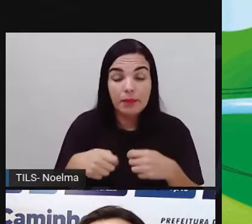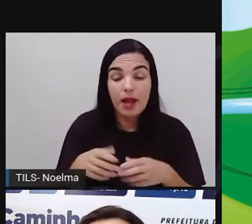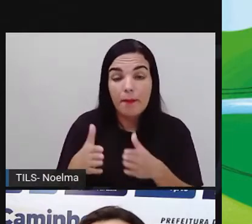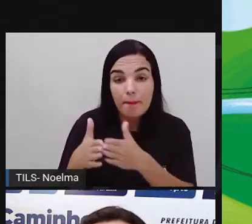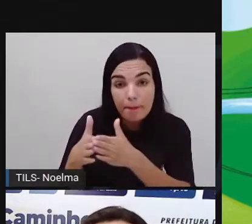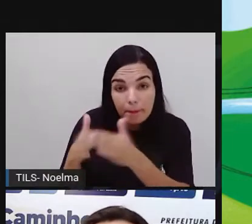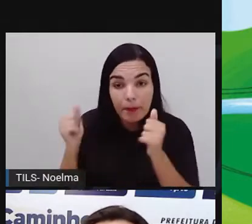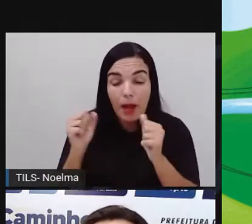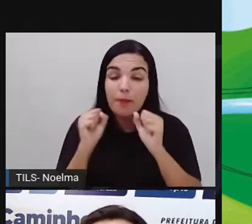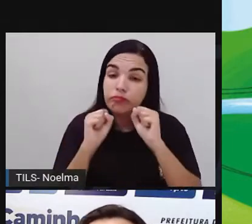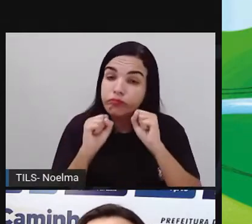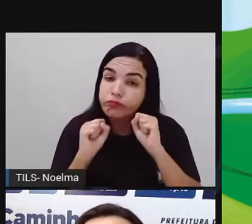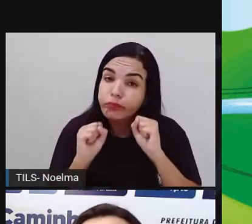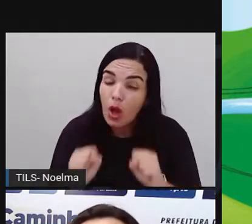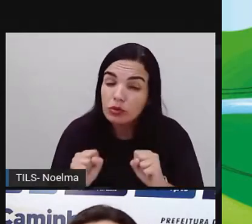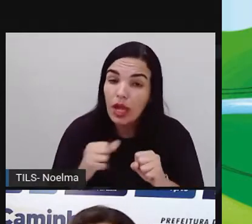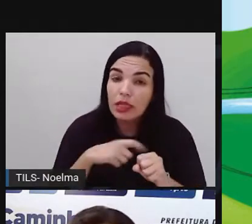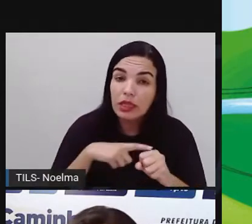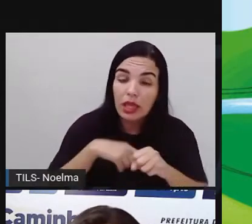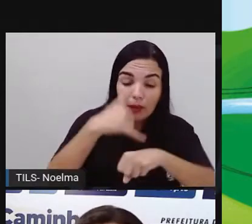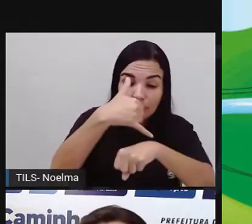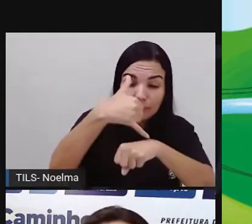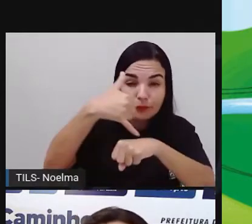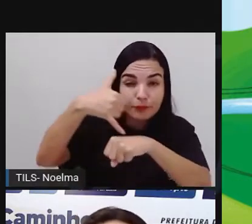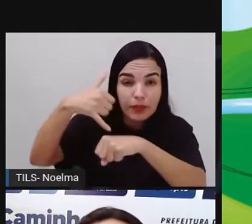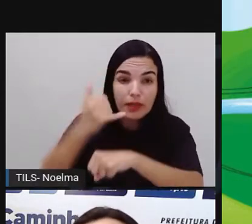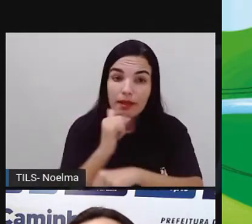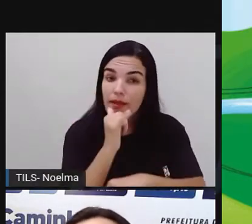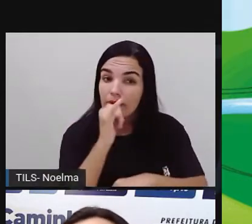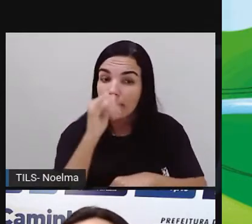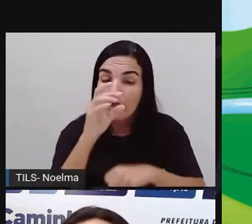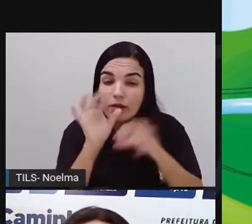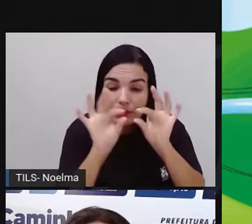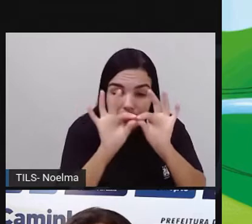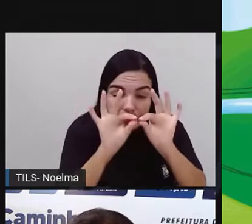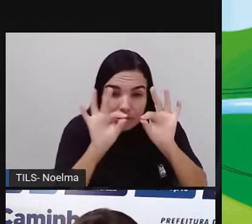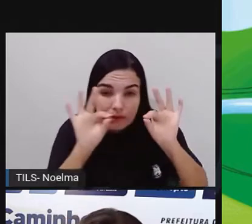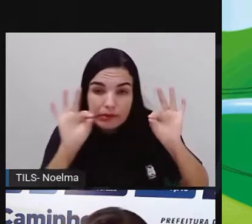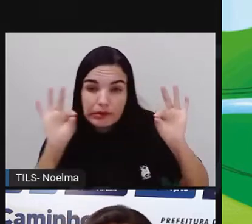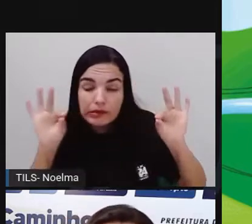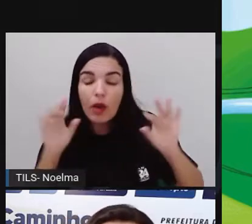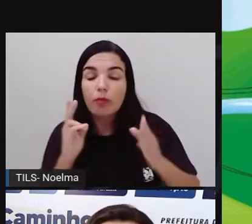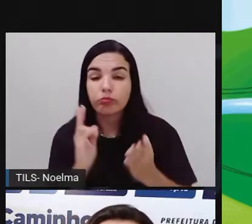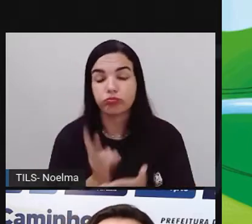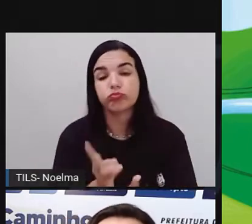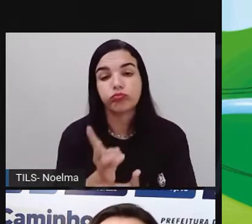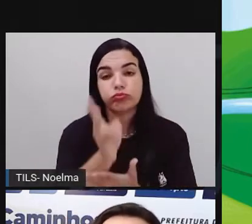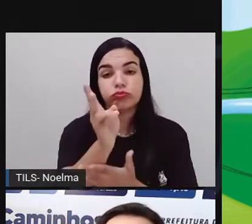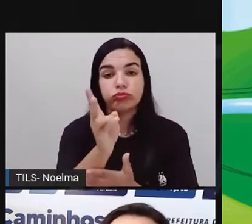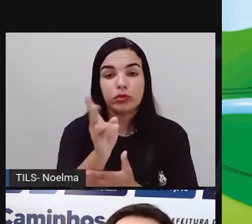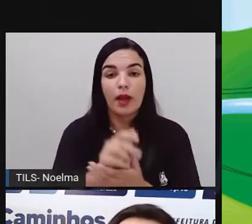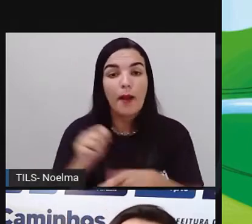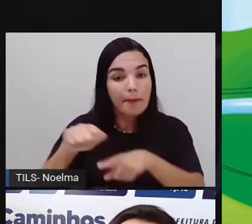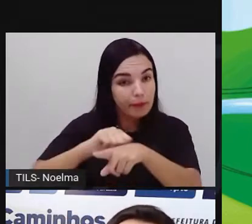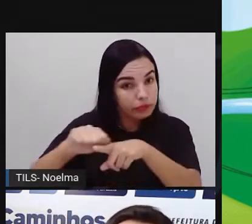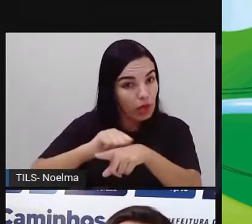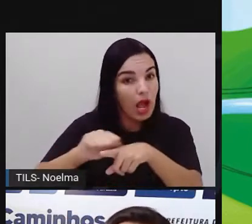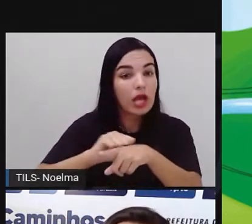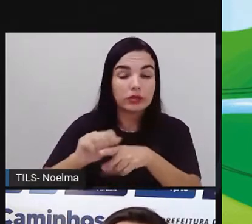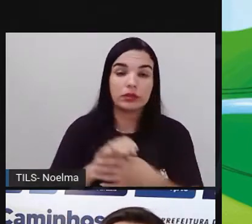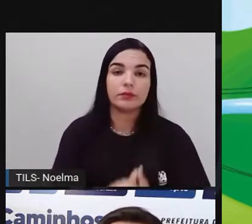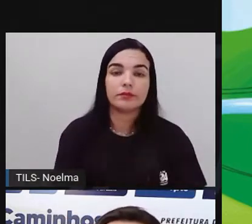cargas elétricas elas percorram esse caminho, né? Elas consigam seguir adiante. Além dos